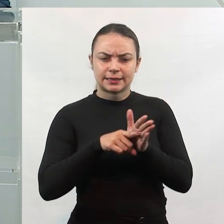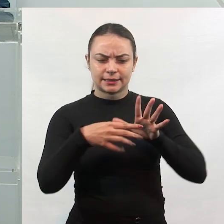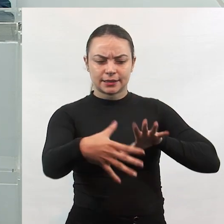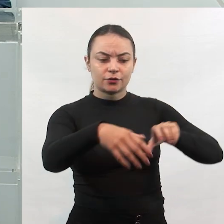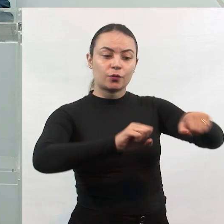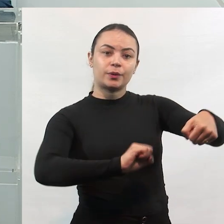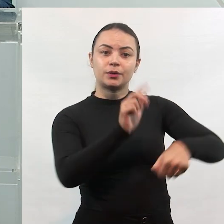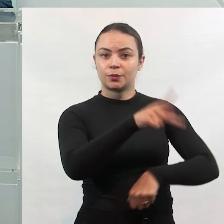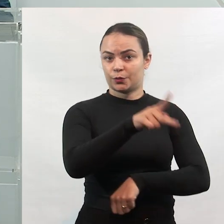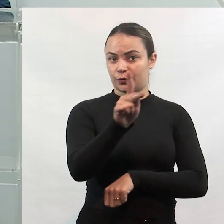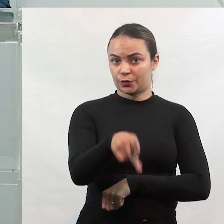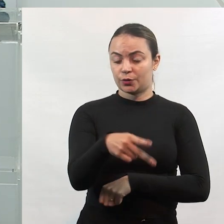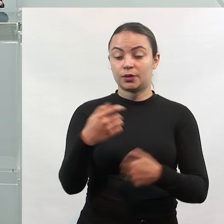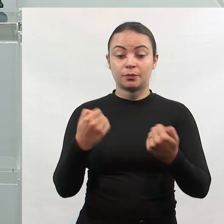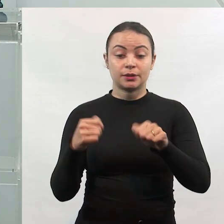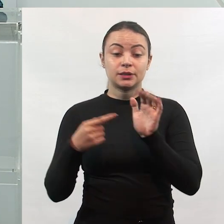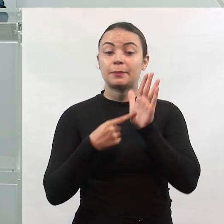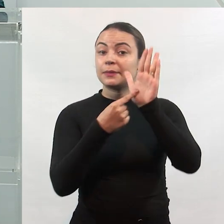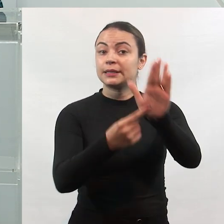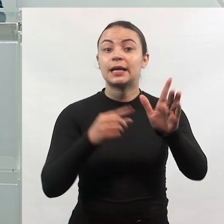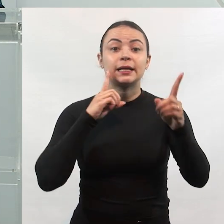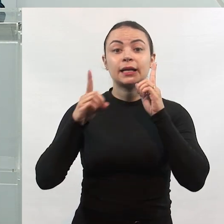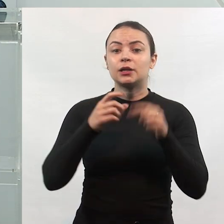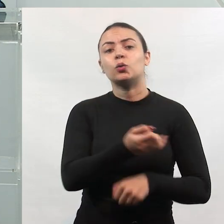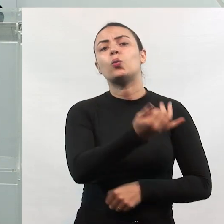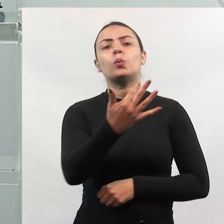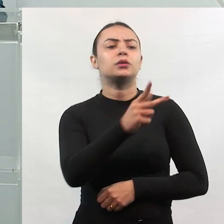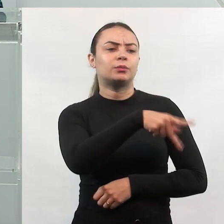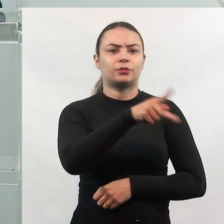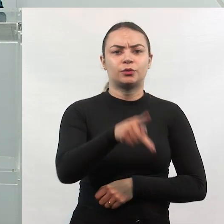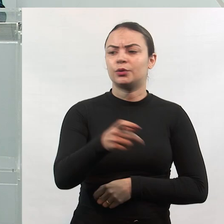os níveis aonde esses alunos estão matriculados. Eu vou olhar